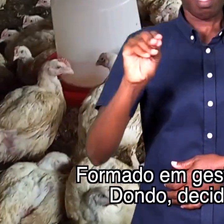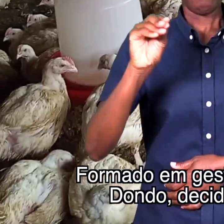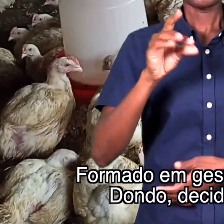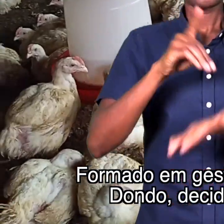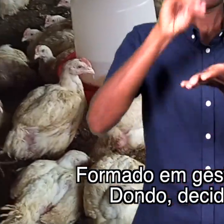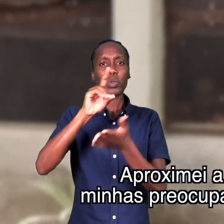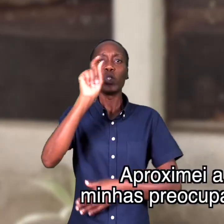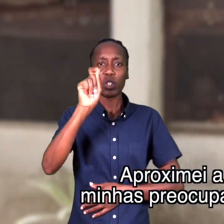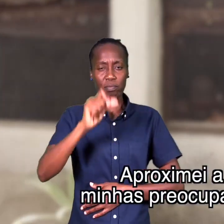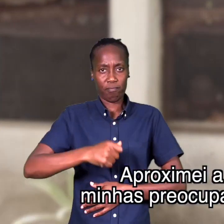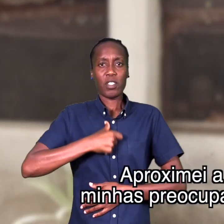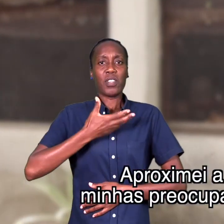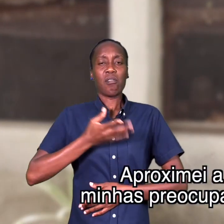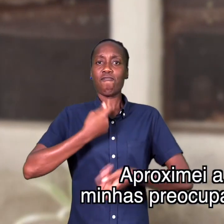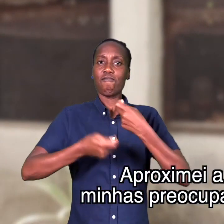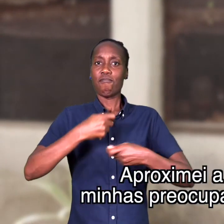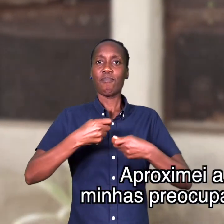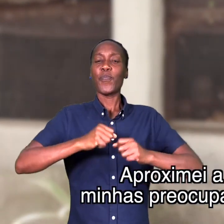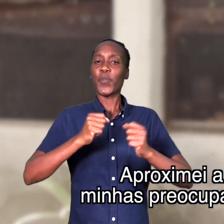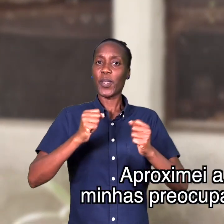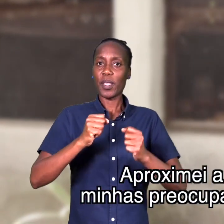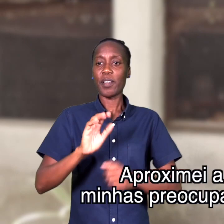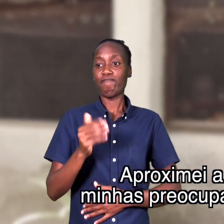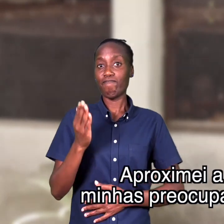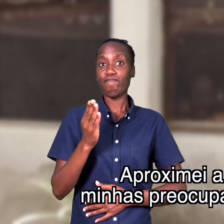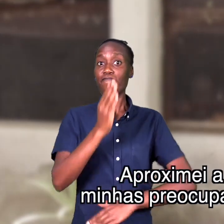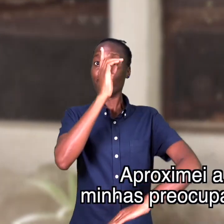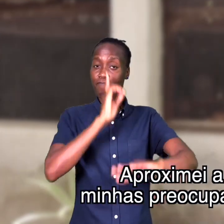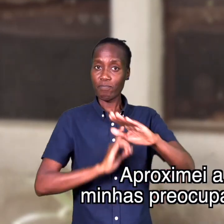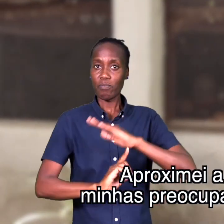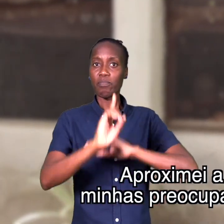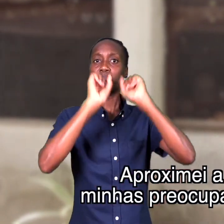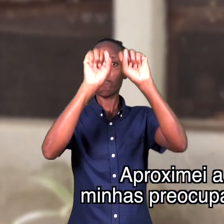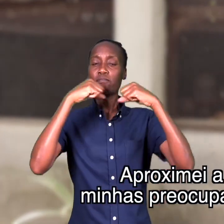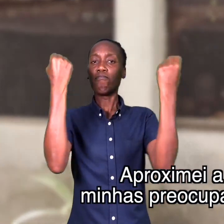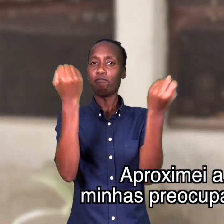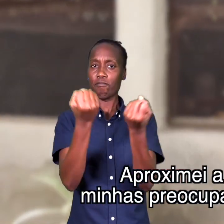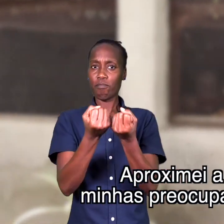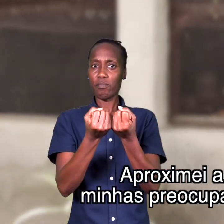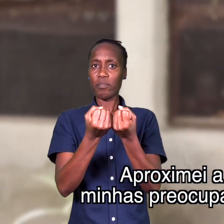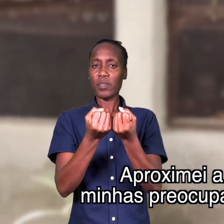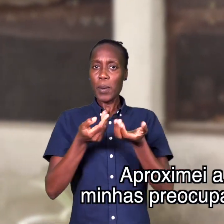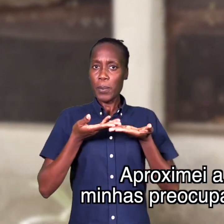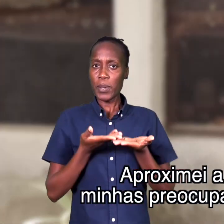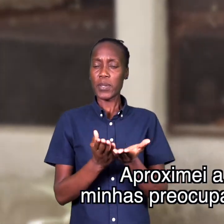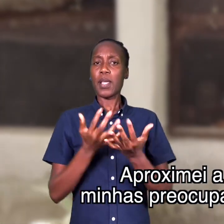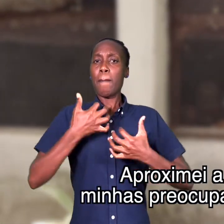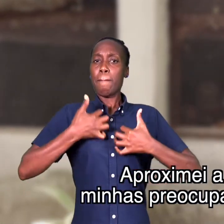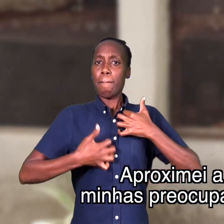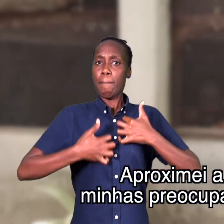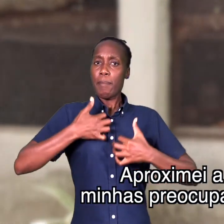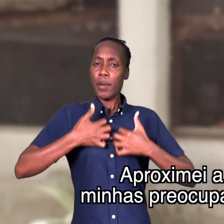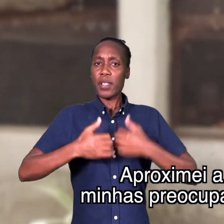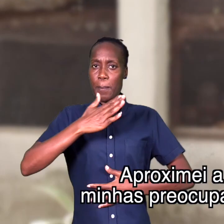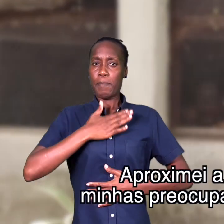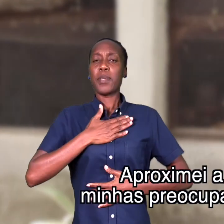avicultor. Aproximei a ação social e apresentei as minhas preocupações, a